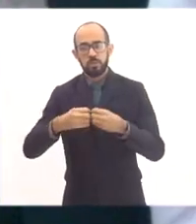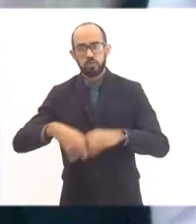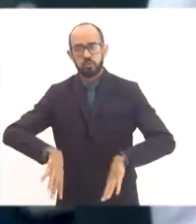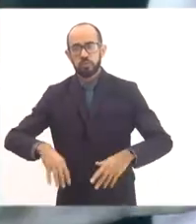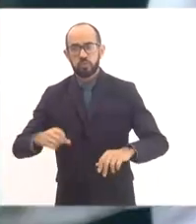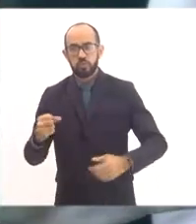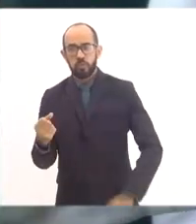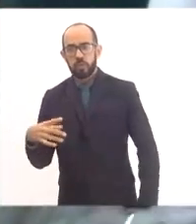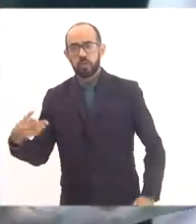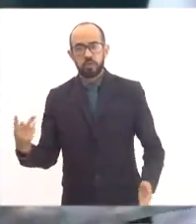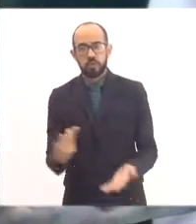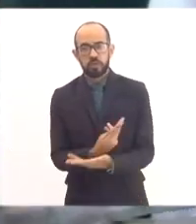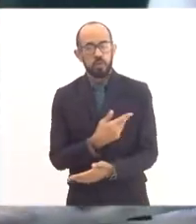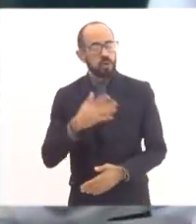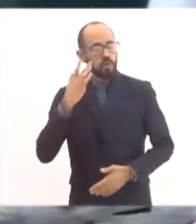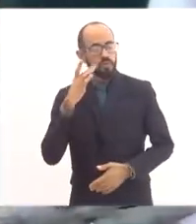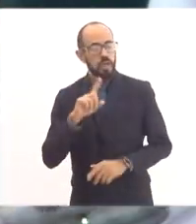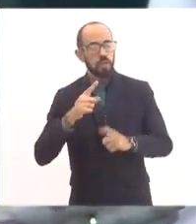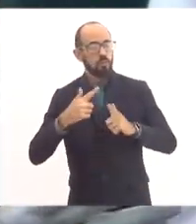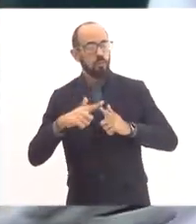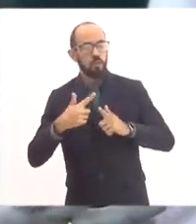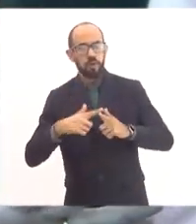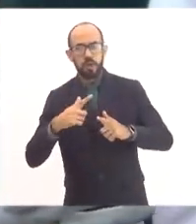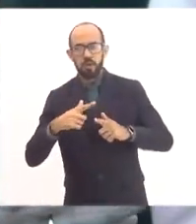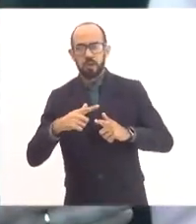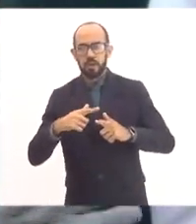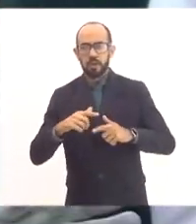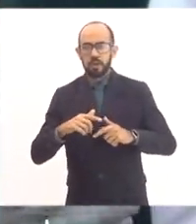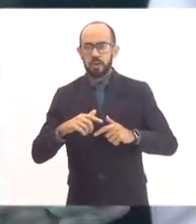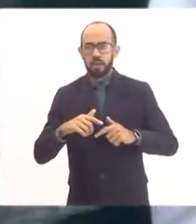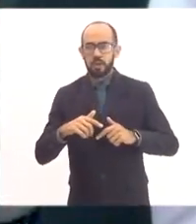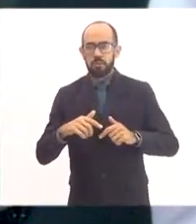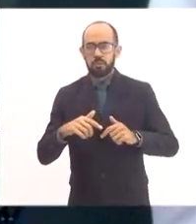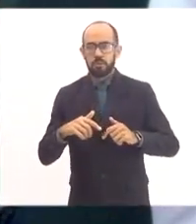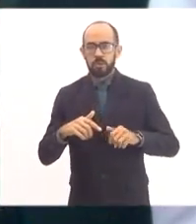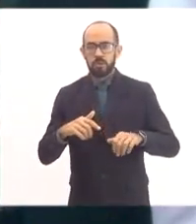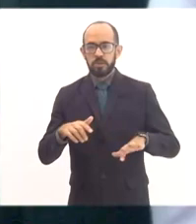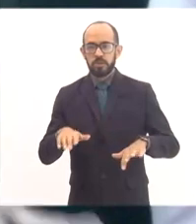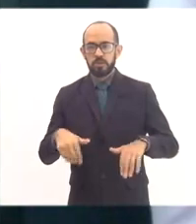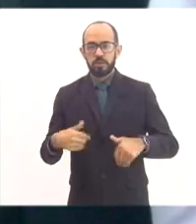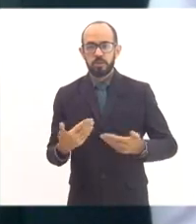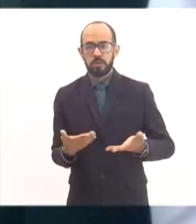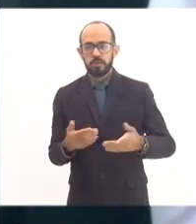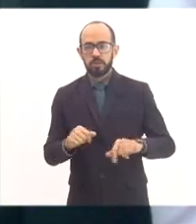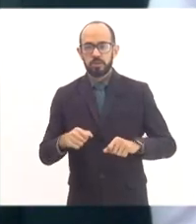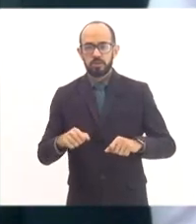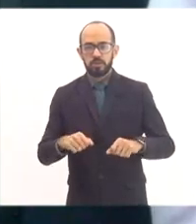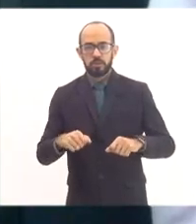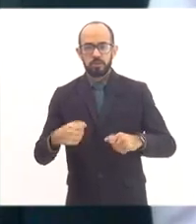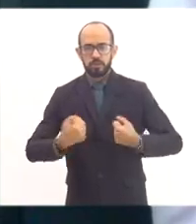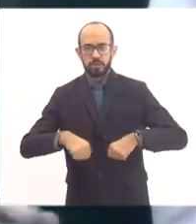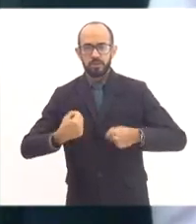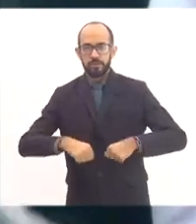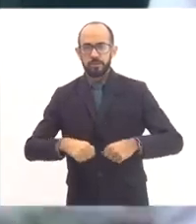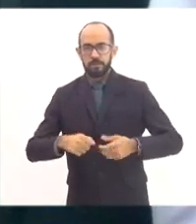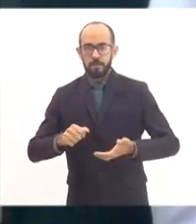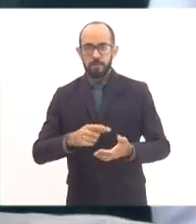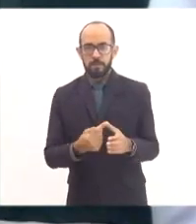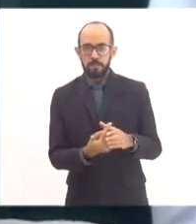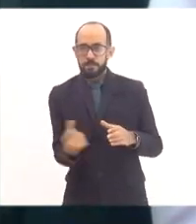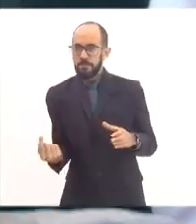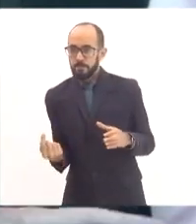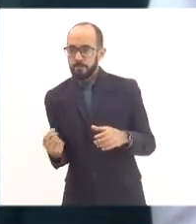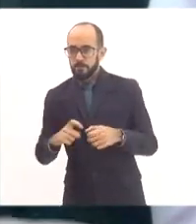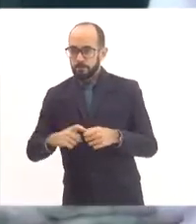não sei se por irregularidade, que isso é uma coisa que é para ser vista, e nas questões que foram eliminadas. Então, eu fico muito